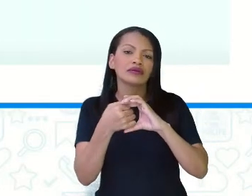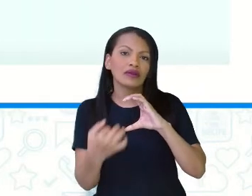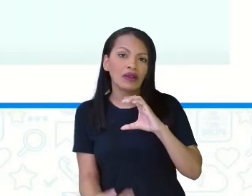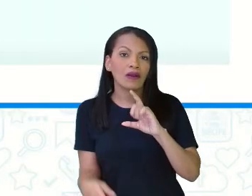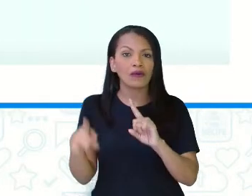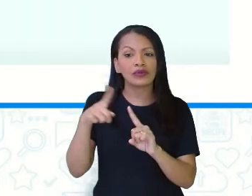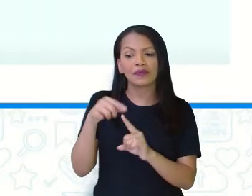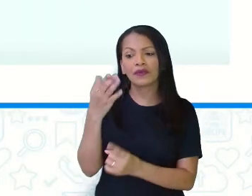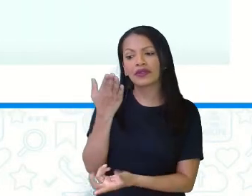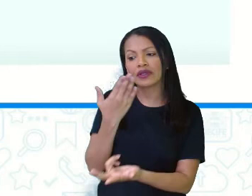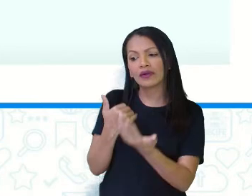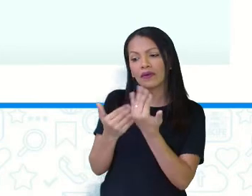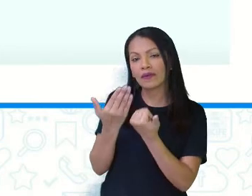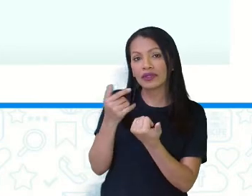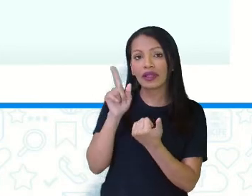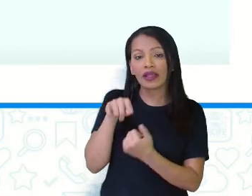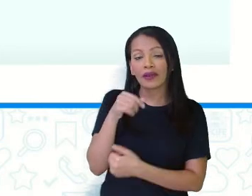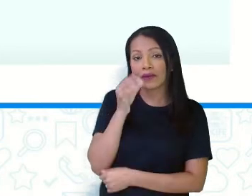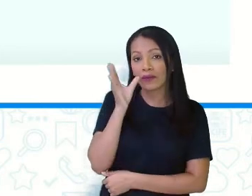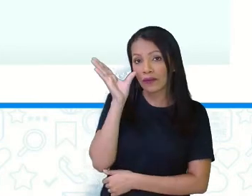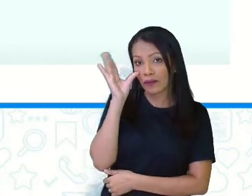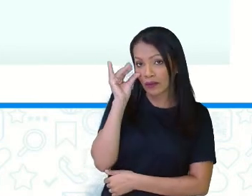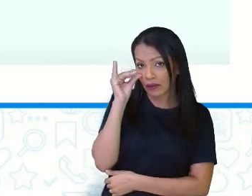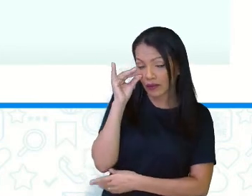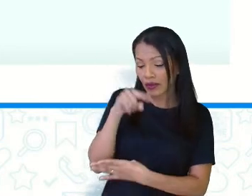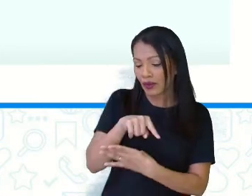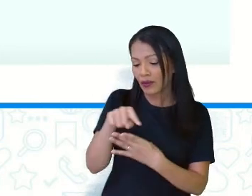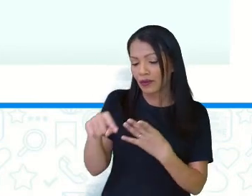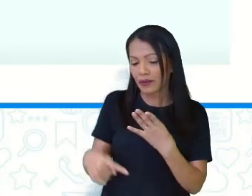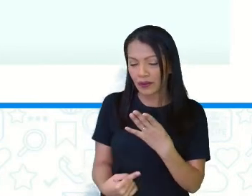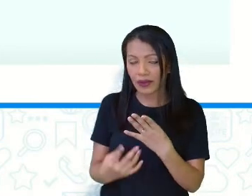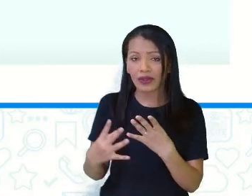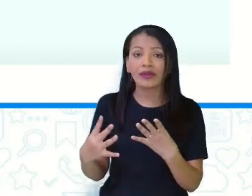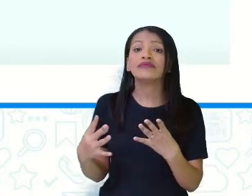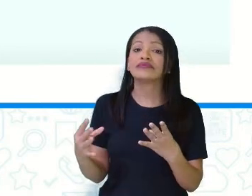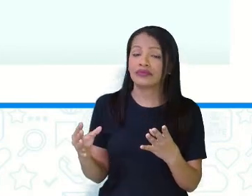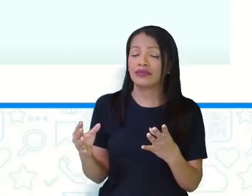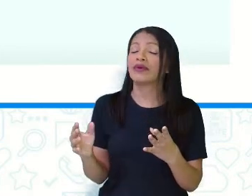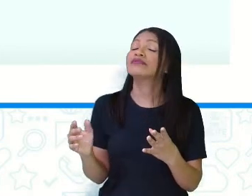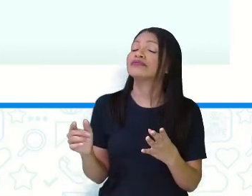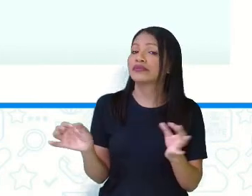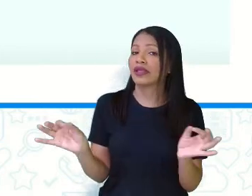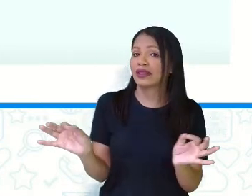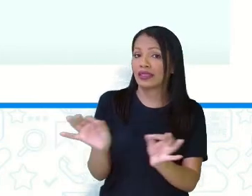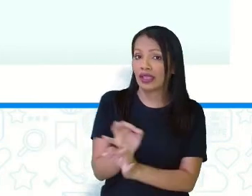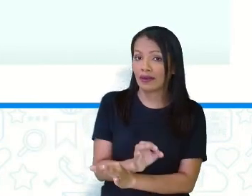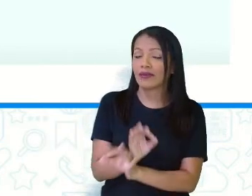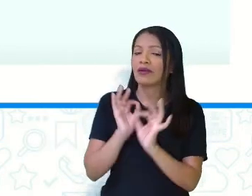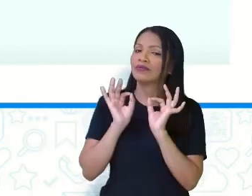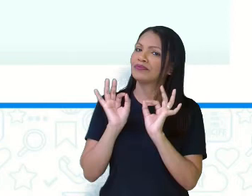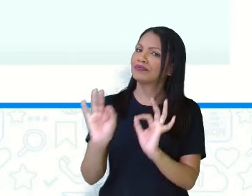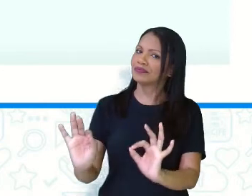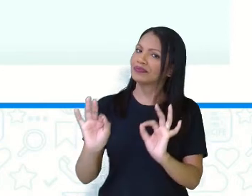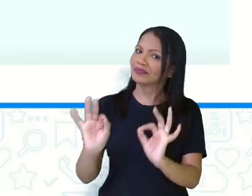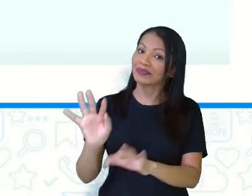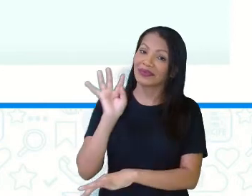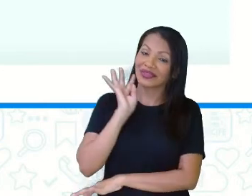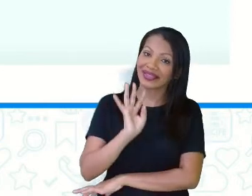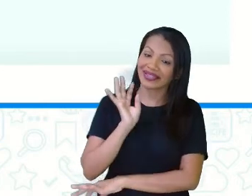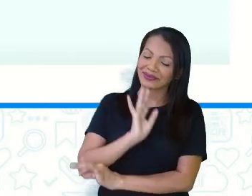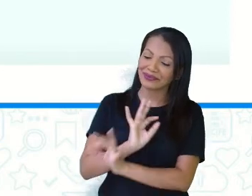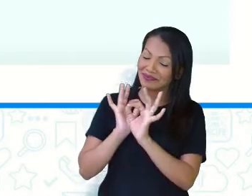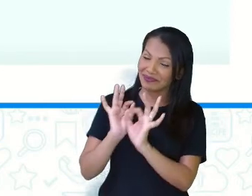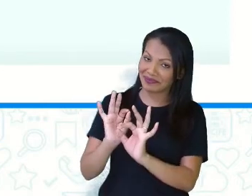tipo de alimentação e uma curiosidade. E aí a gente fecha o nosso verbete de enciclopédia, ó, deixa ele bem legal,